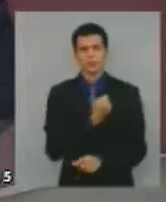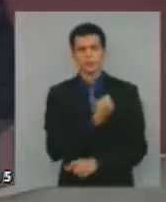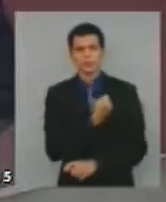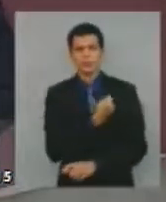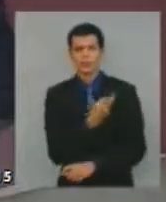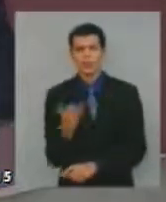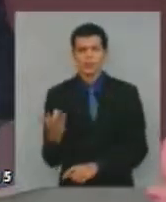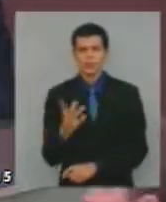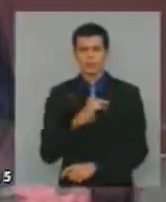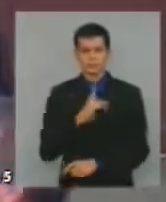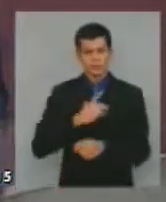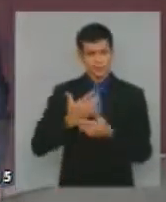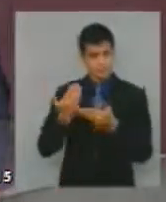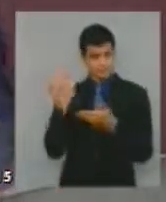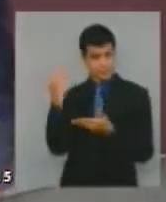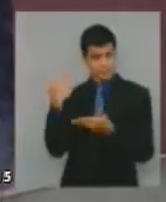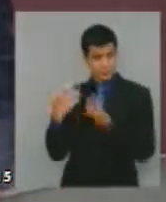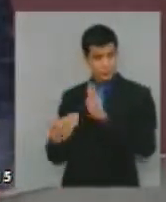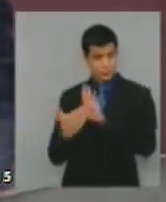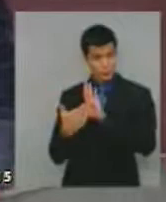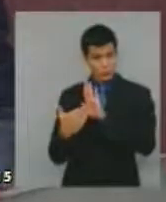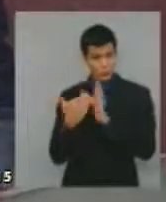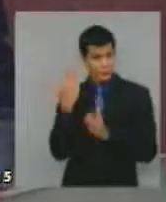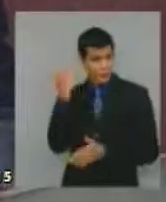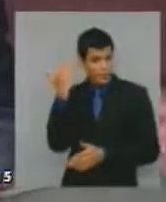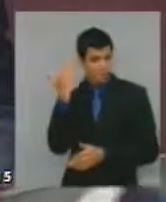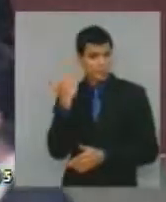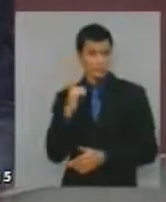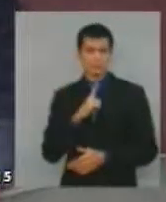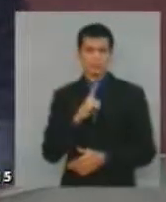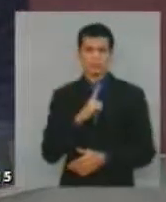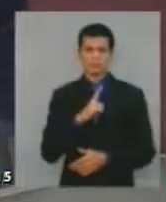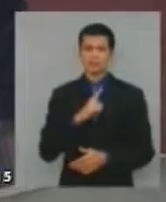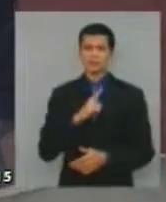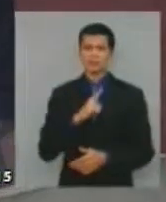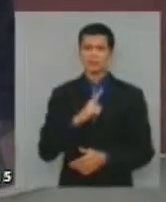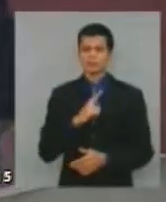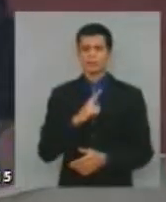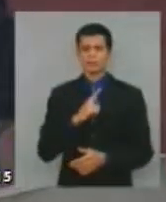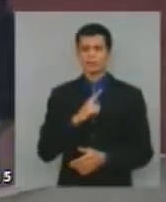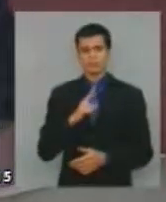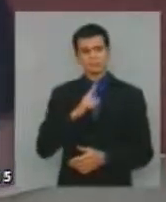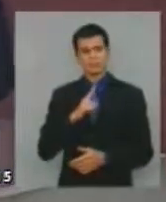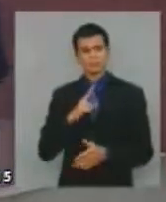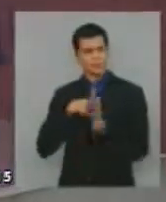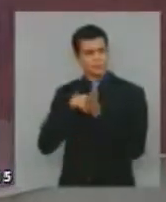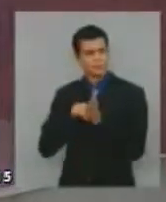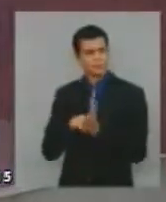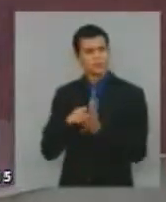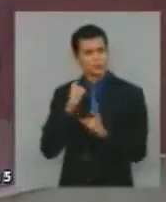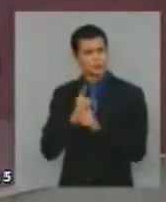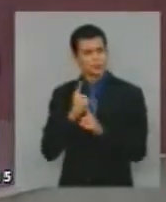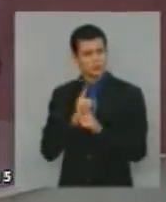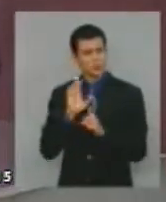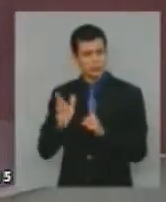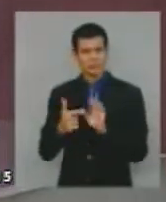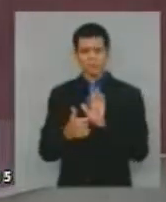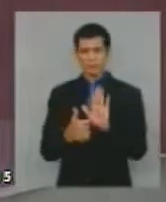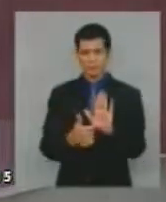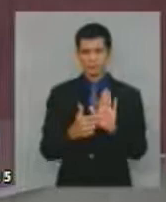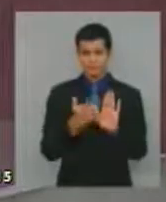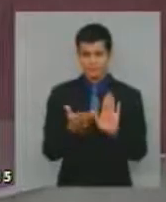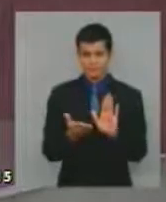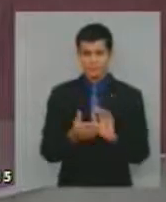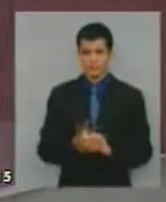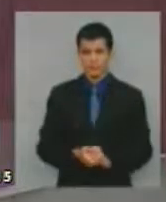à última edição do IRRA, do Índice de Homicídios da Adolescência. Nós